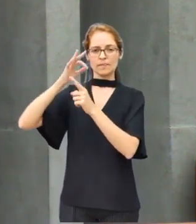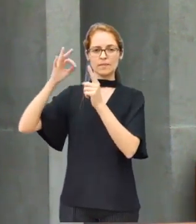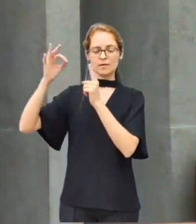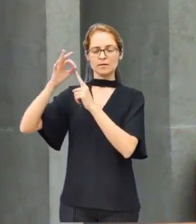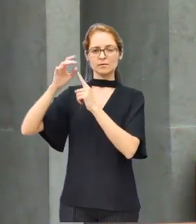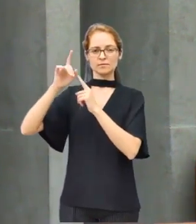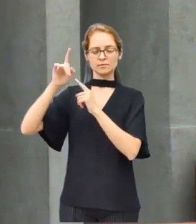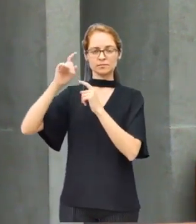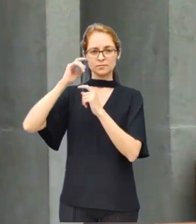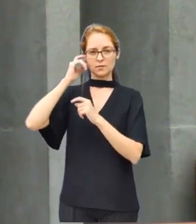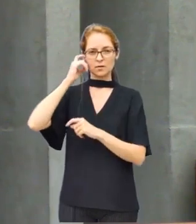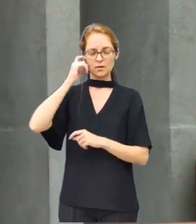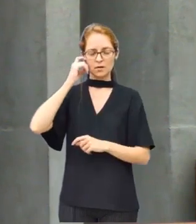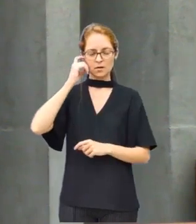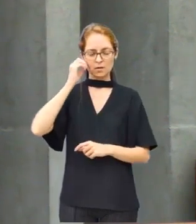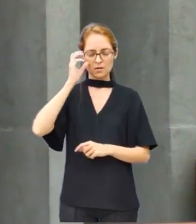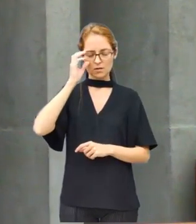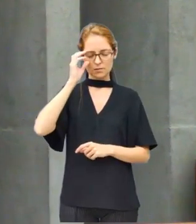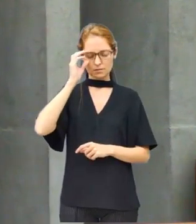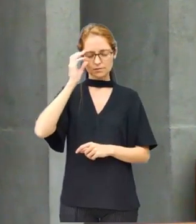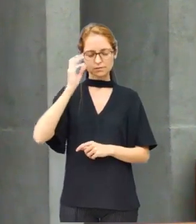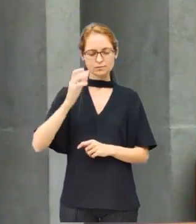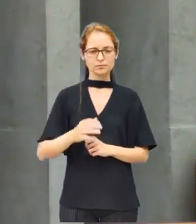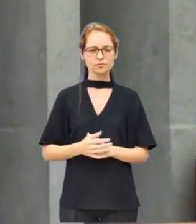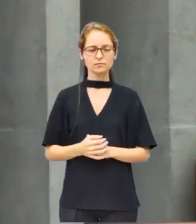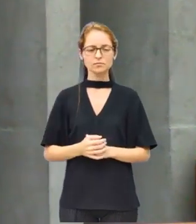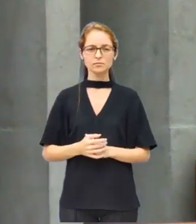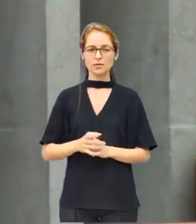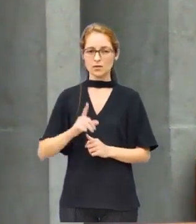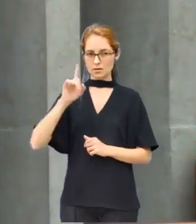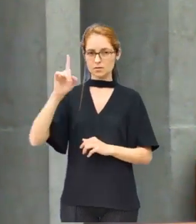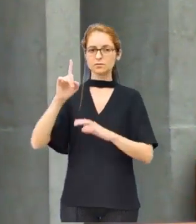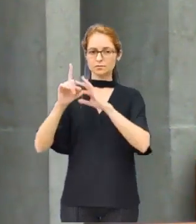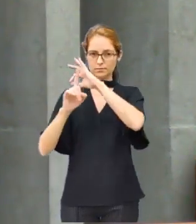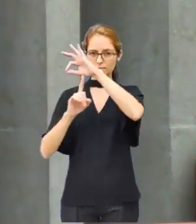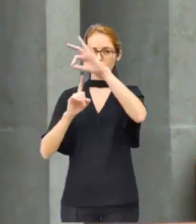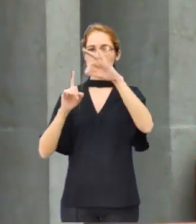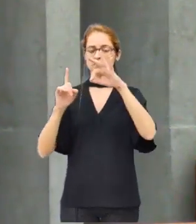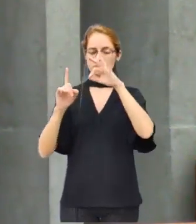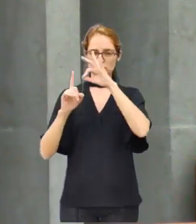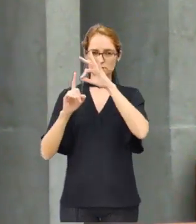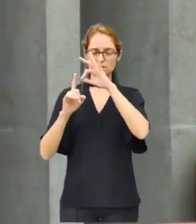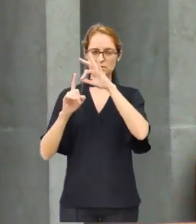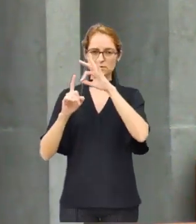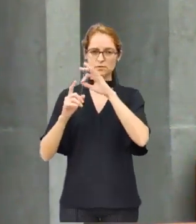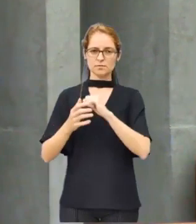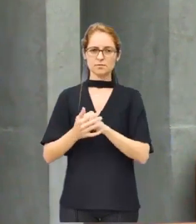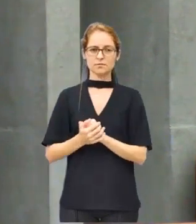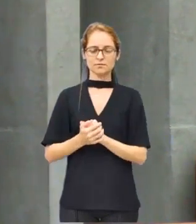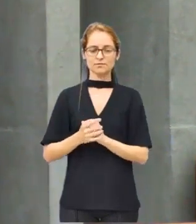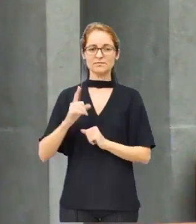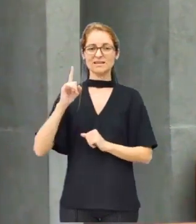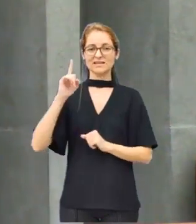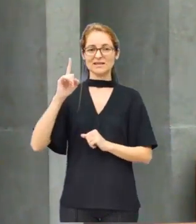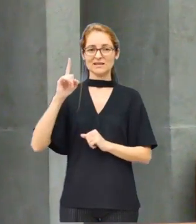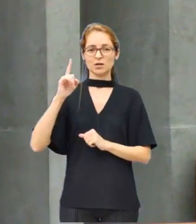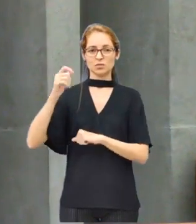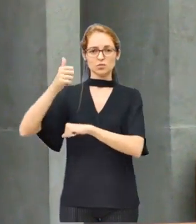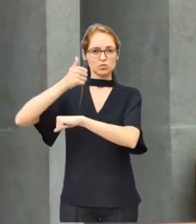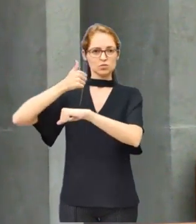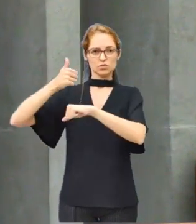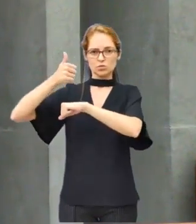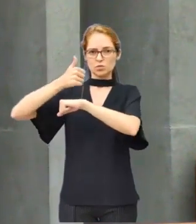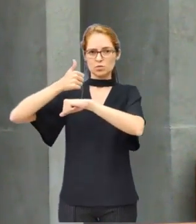Segundo lugar, além de entendermos que esse Deus é santo, nós percebemos que Ele é soberano, está no controle